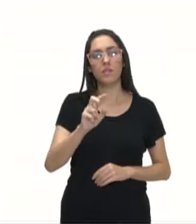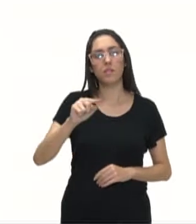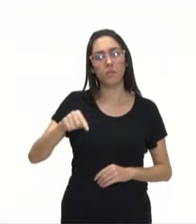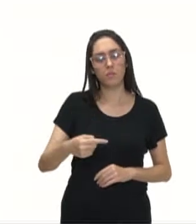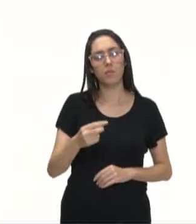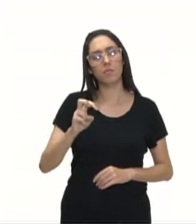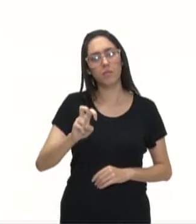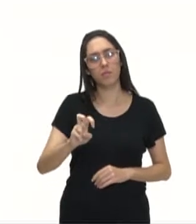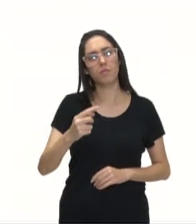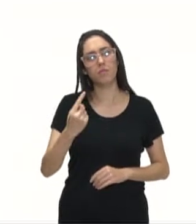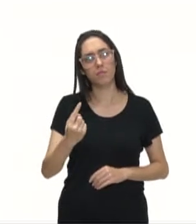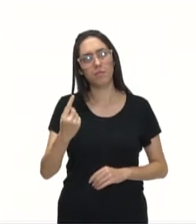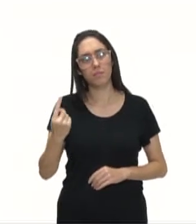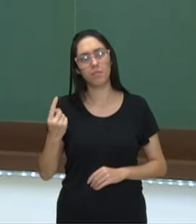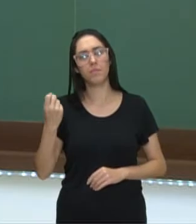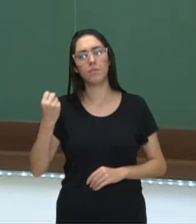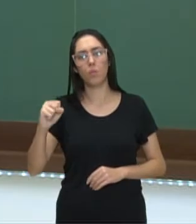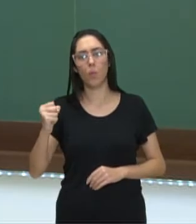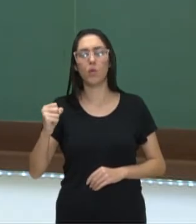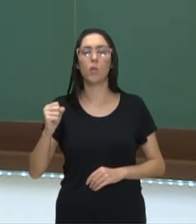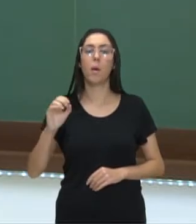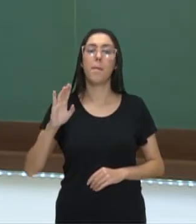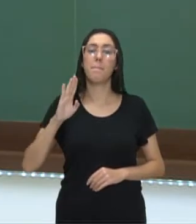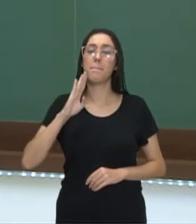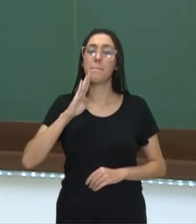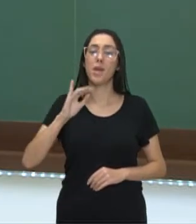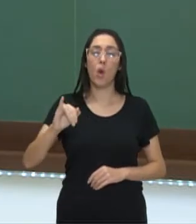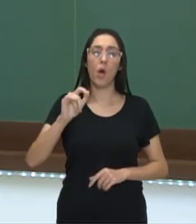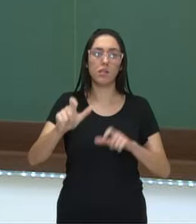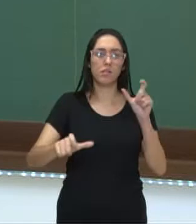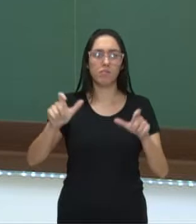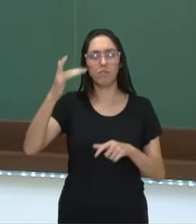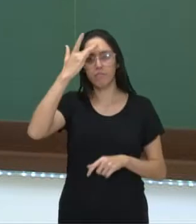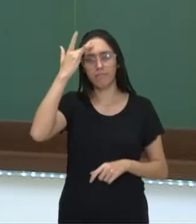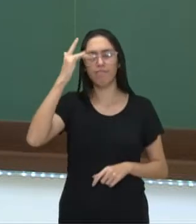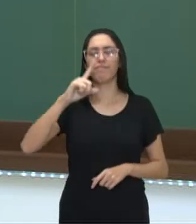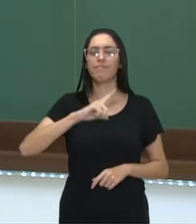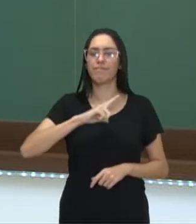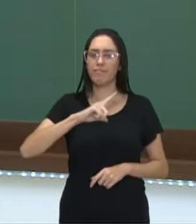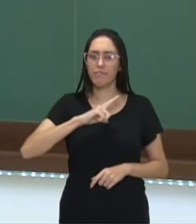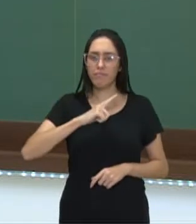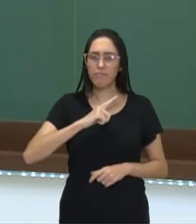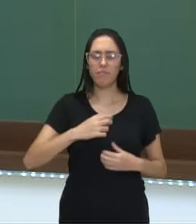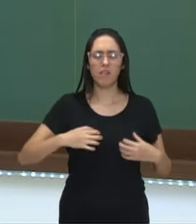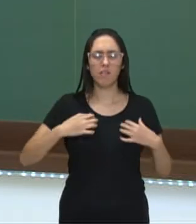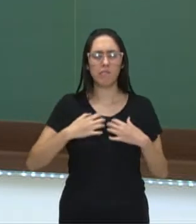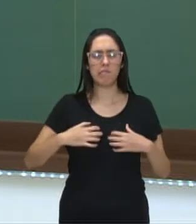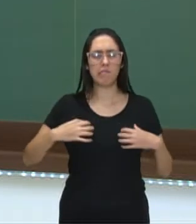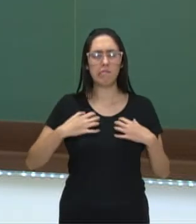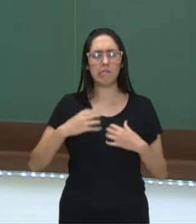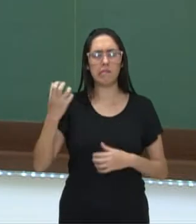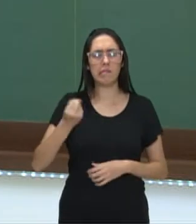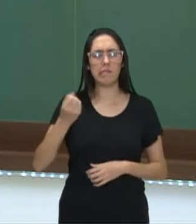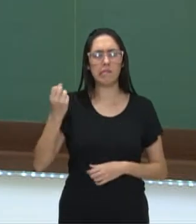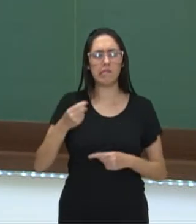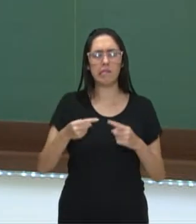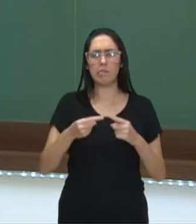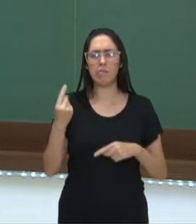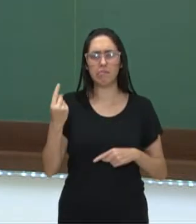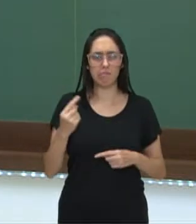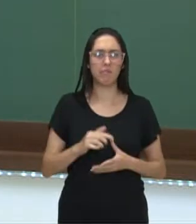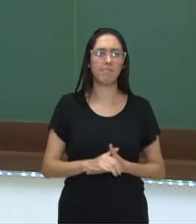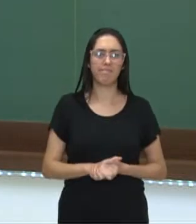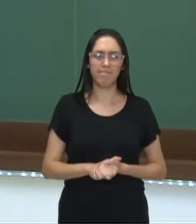5,5118 bilhões de pessoas que sofrem com sinais ou com sinais da má digestão da